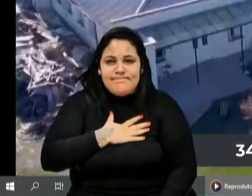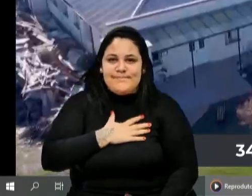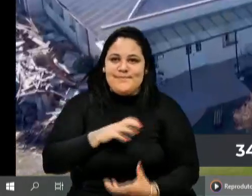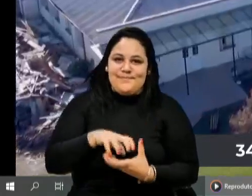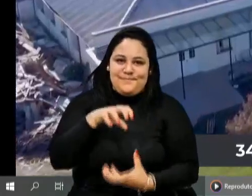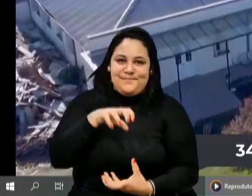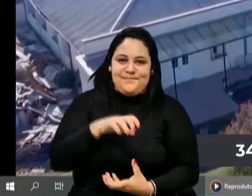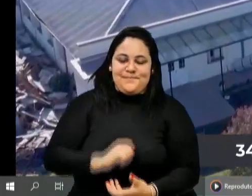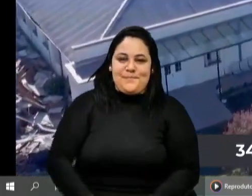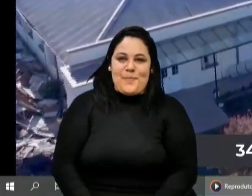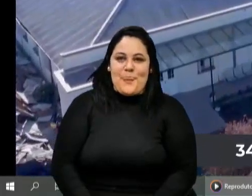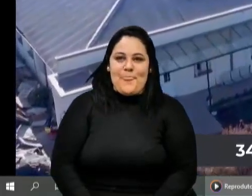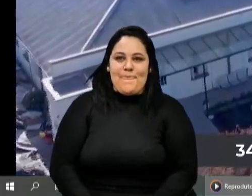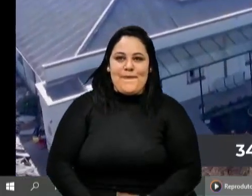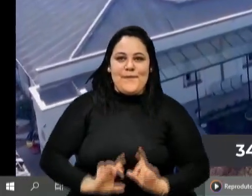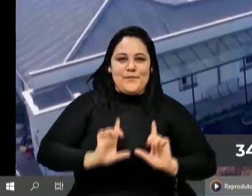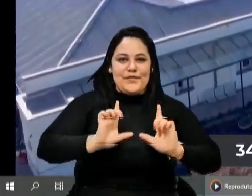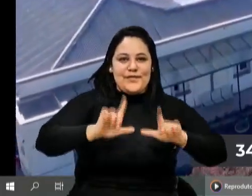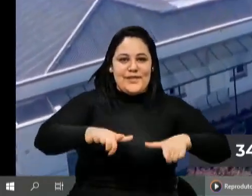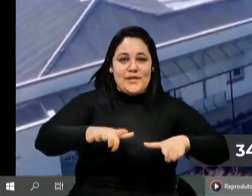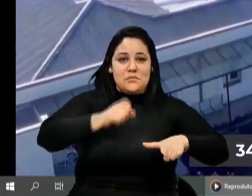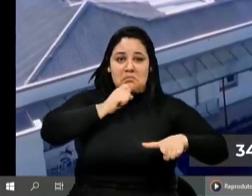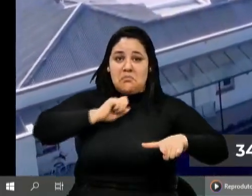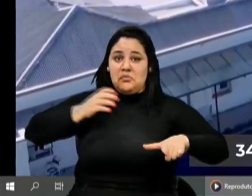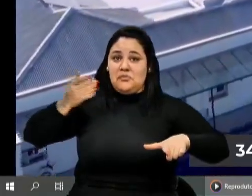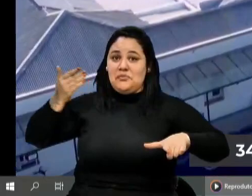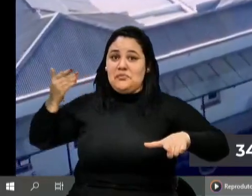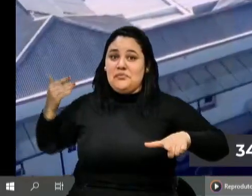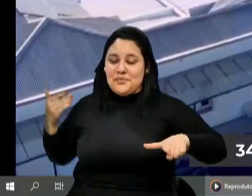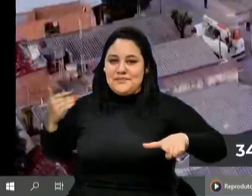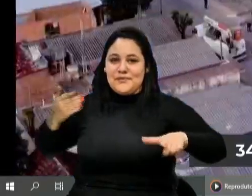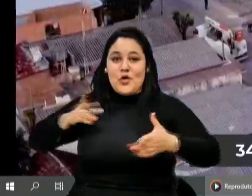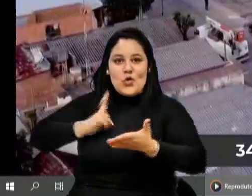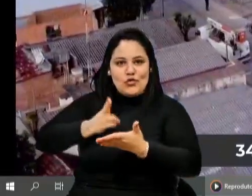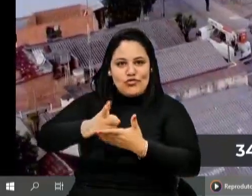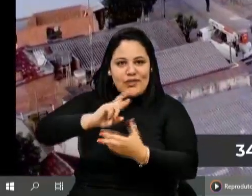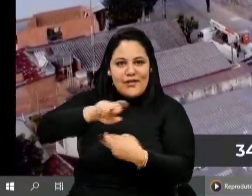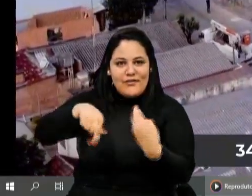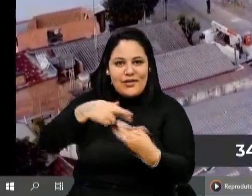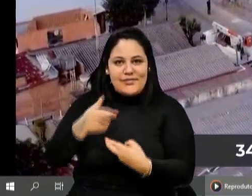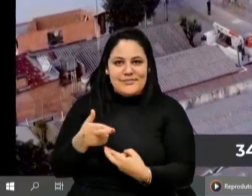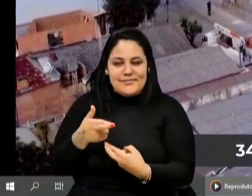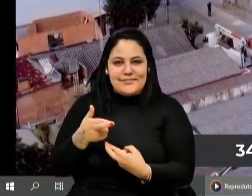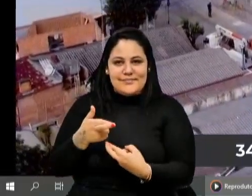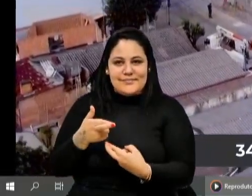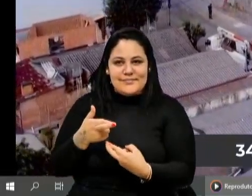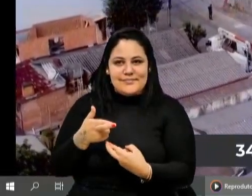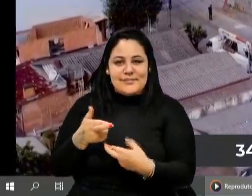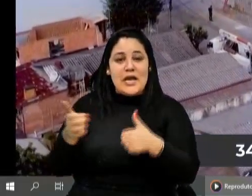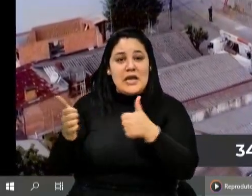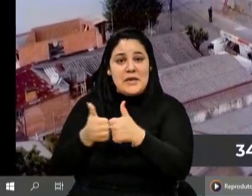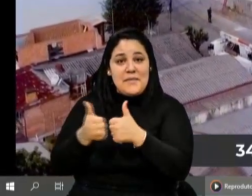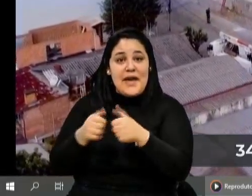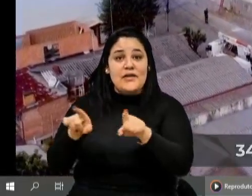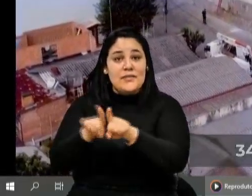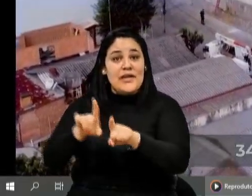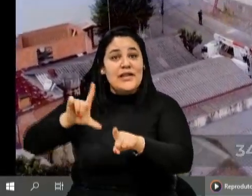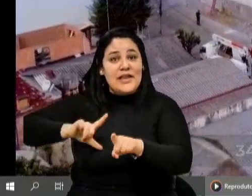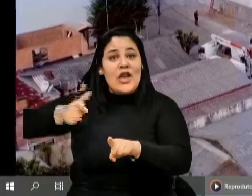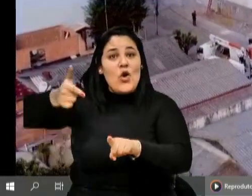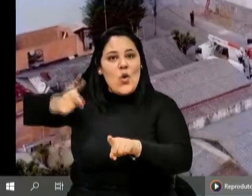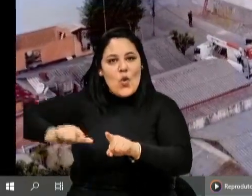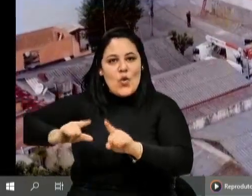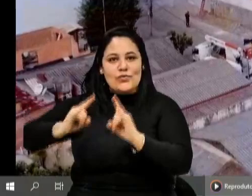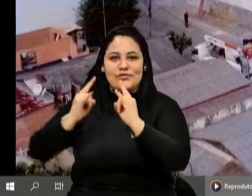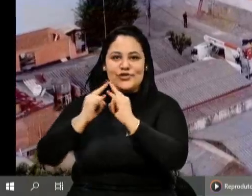idade. Enquanto o lar mais antigo da cidade segue passando por reformas, não muito longe daqui, outra instituição se prepara para